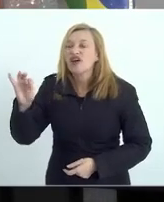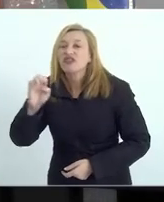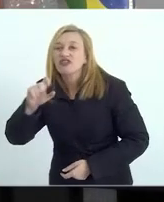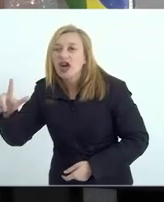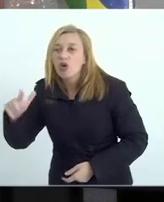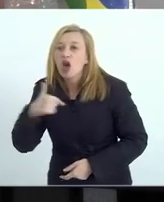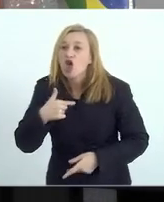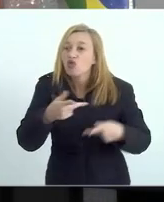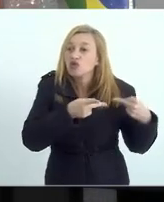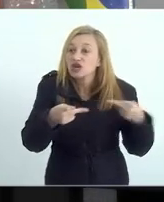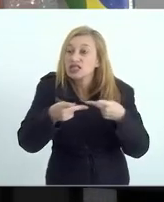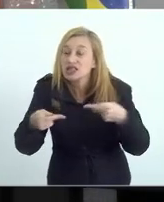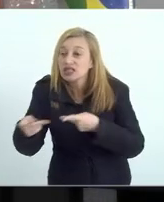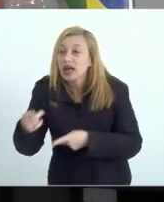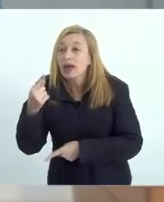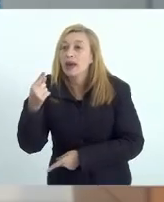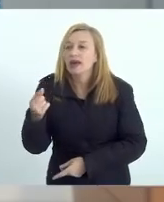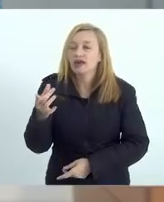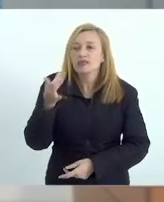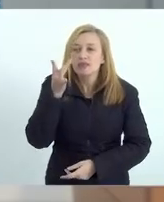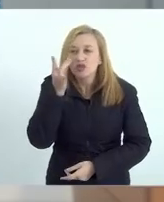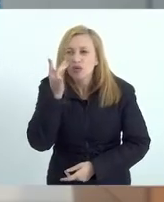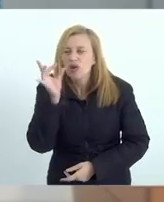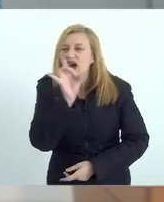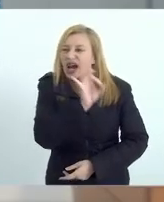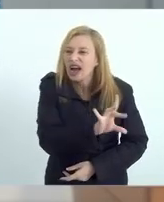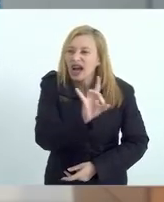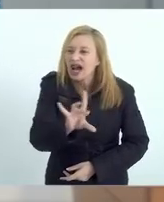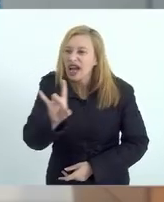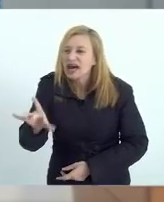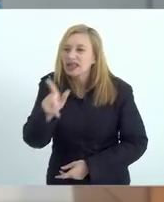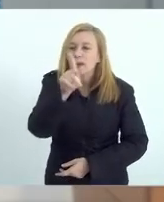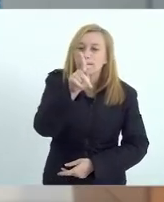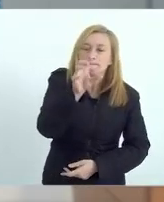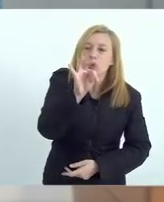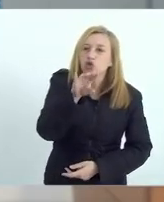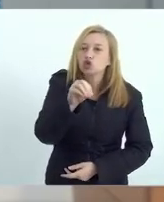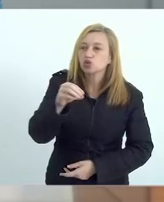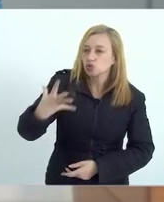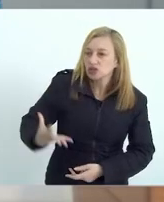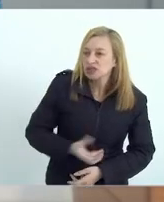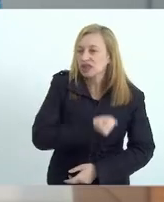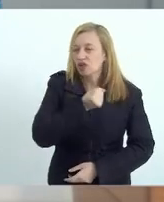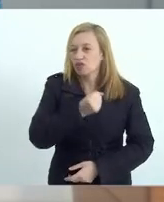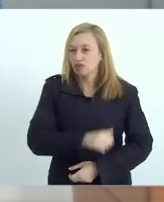eu Visitei pessoalmente cada posto de salvamento